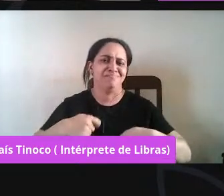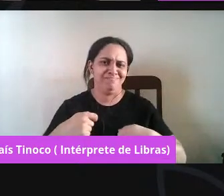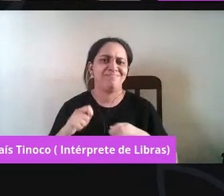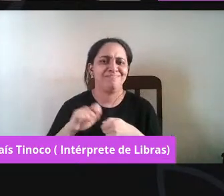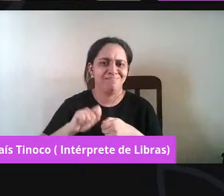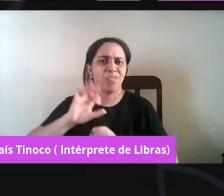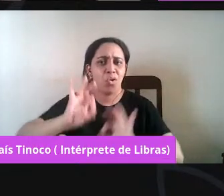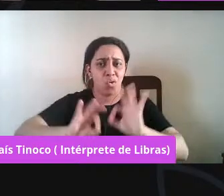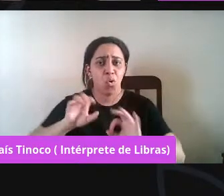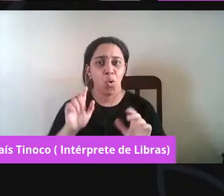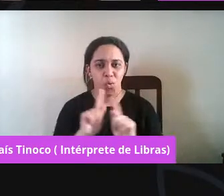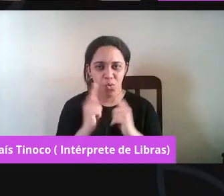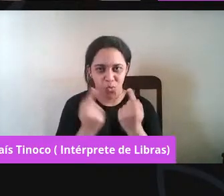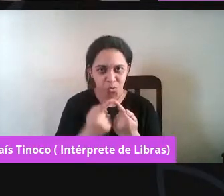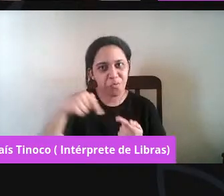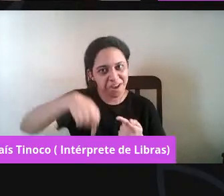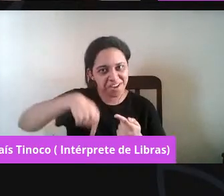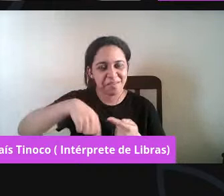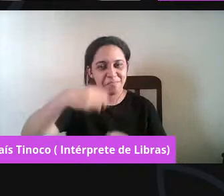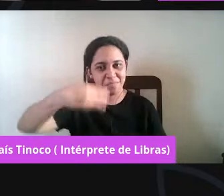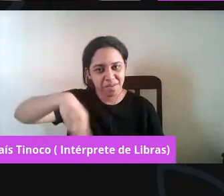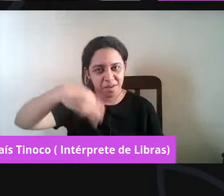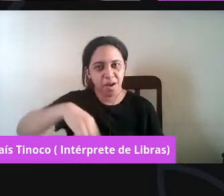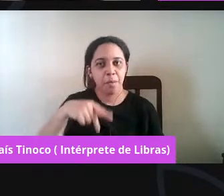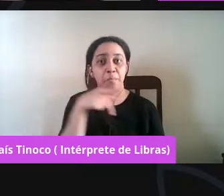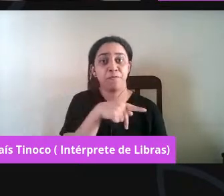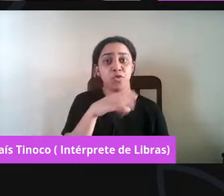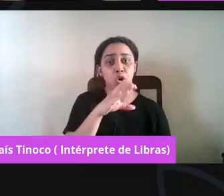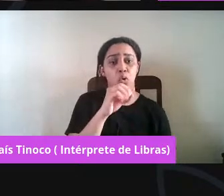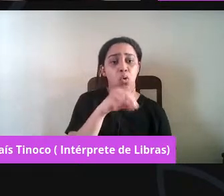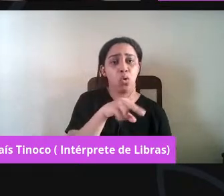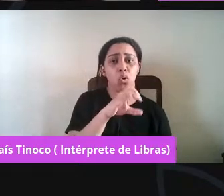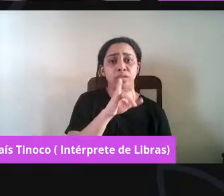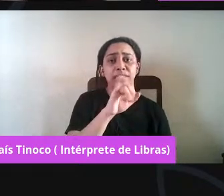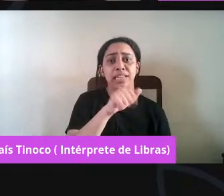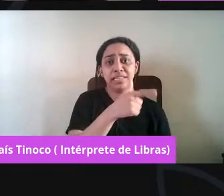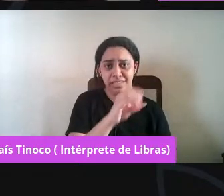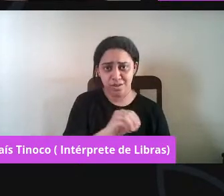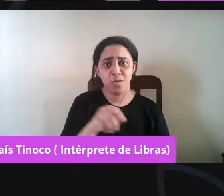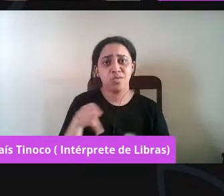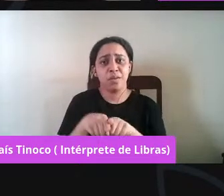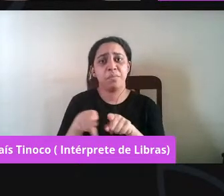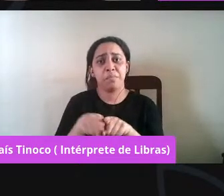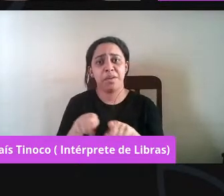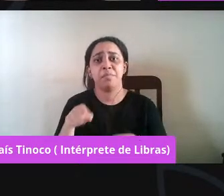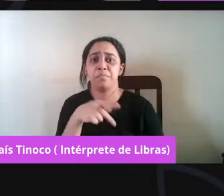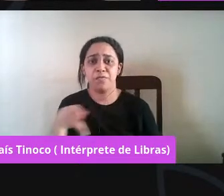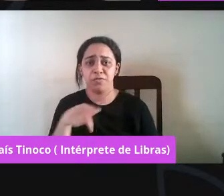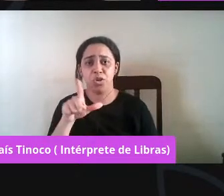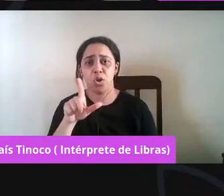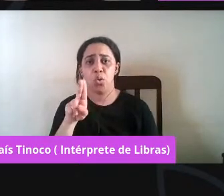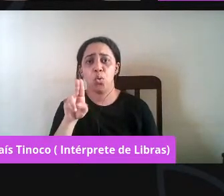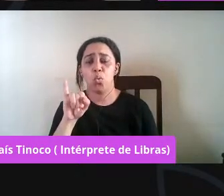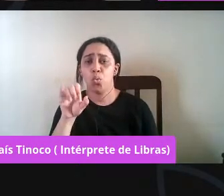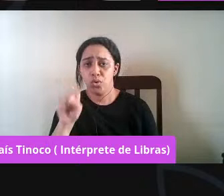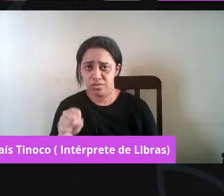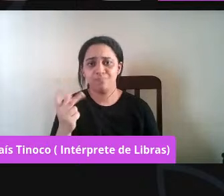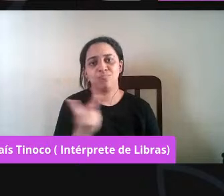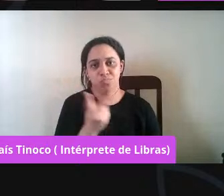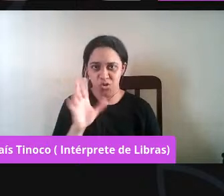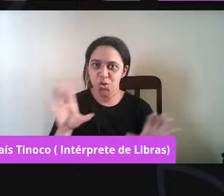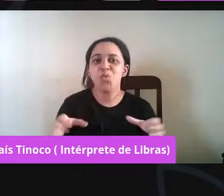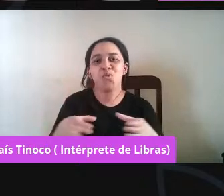grupo do Maranhão, do professor Conceição, do professor Mendes, estão fazendo o ato linguístico do Maranhão. Né? Então, elas são da equipe do ato linguístico do Brasil